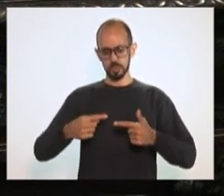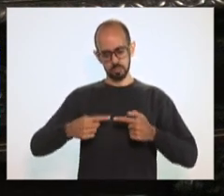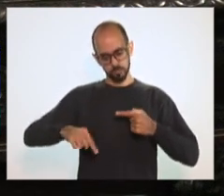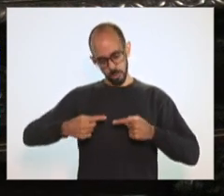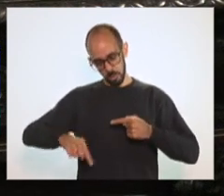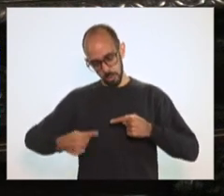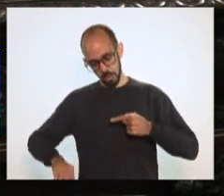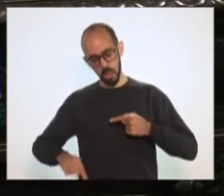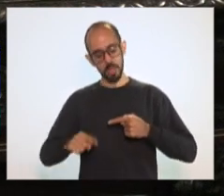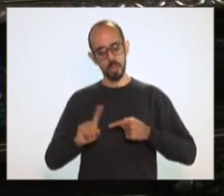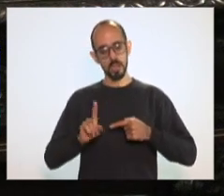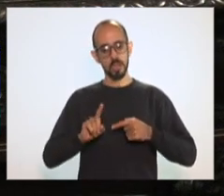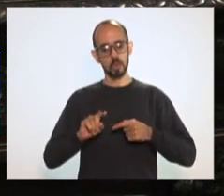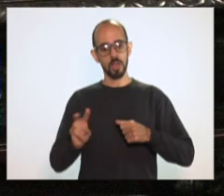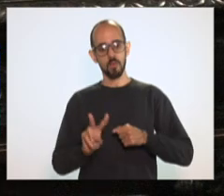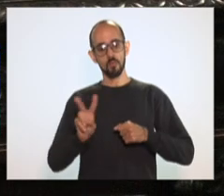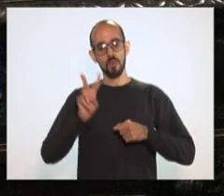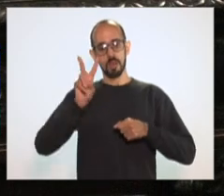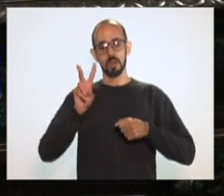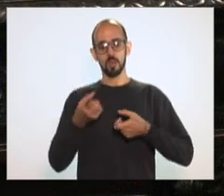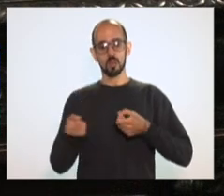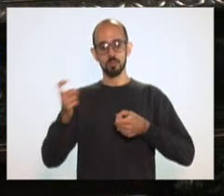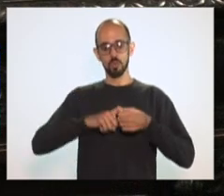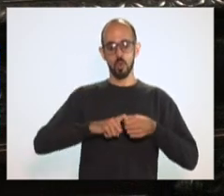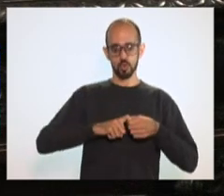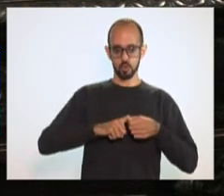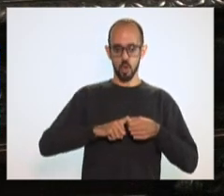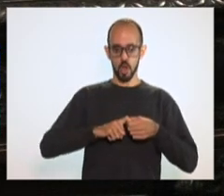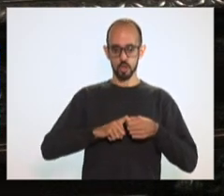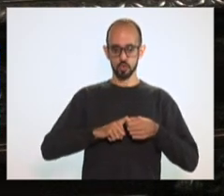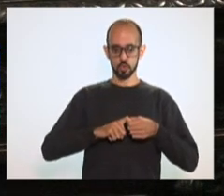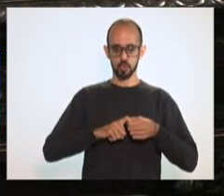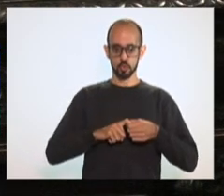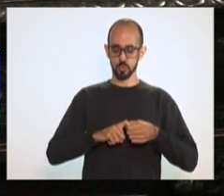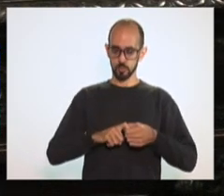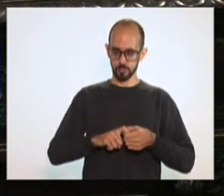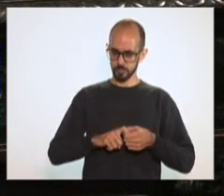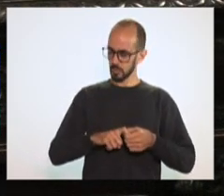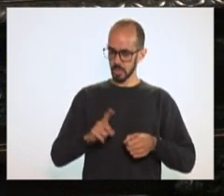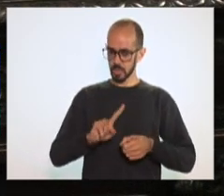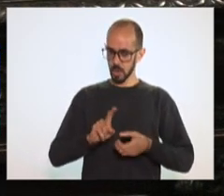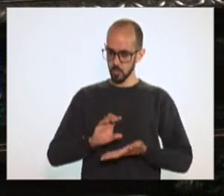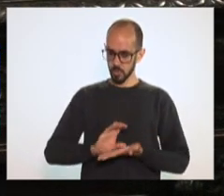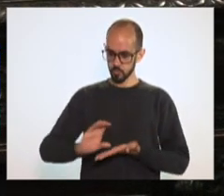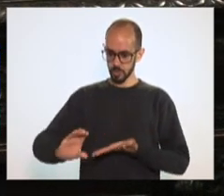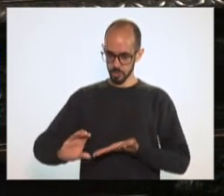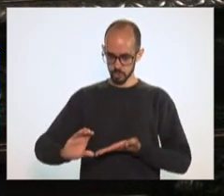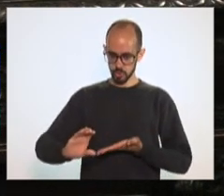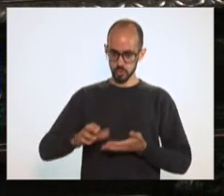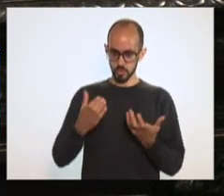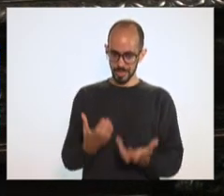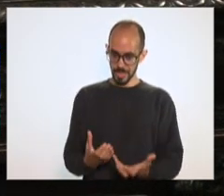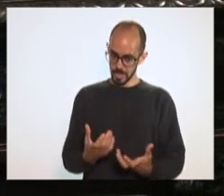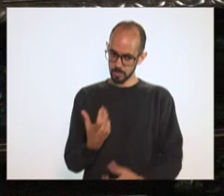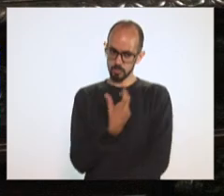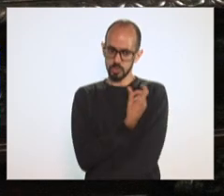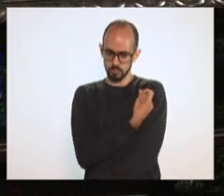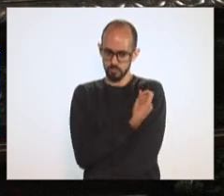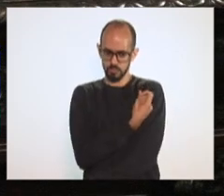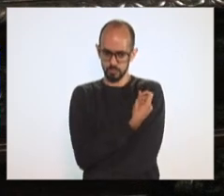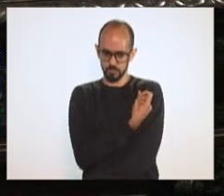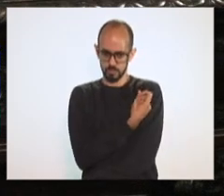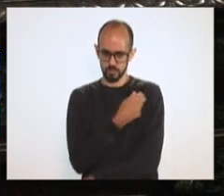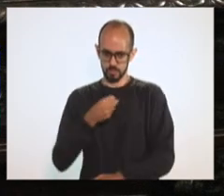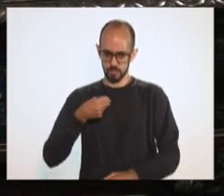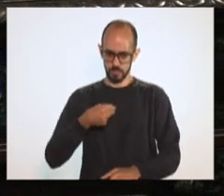consórcio, que quebrarem o consórcio, que não investirem no consórcio. Queremos a vacina e se é